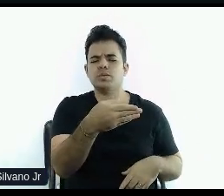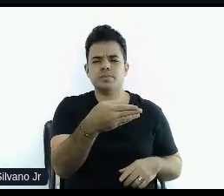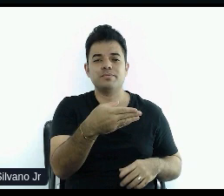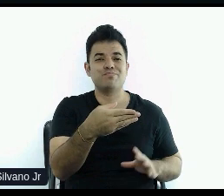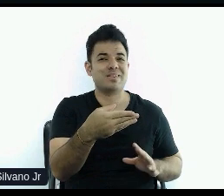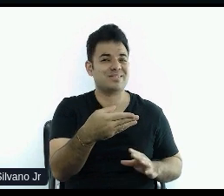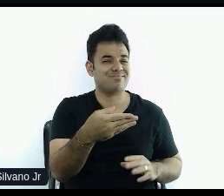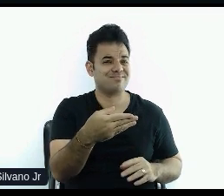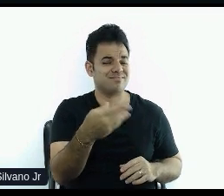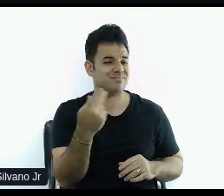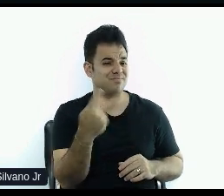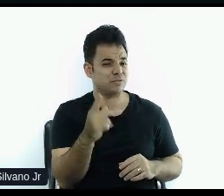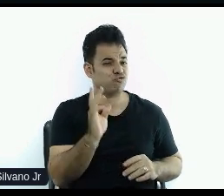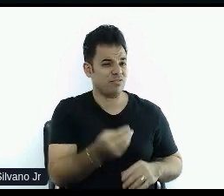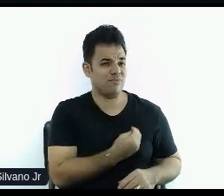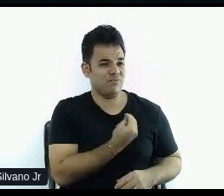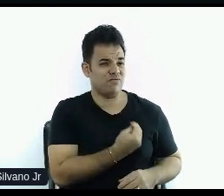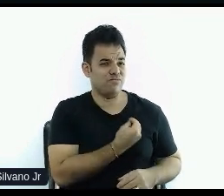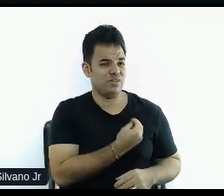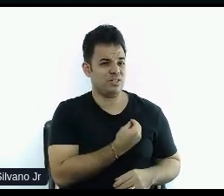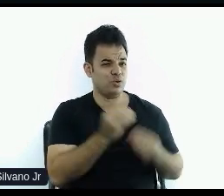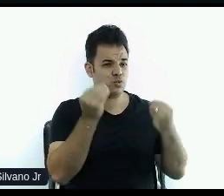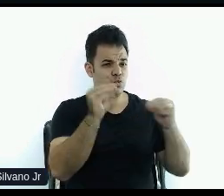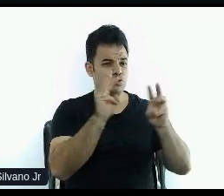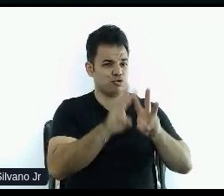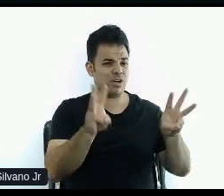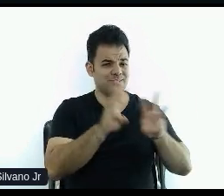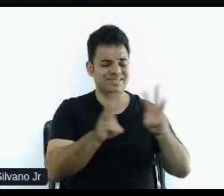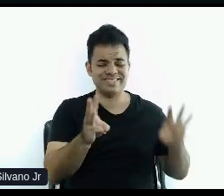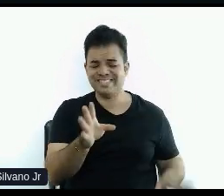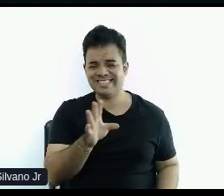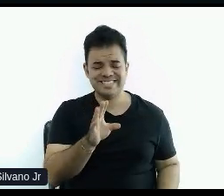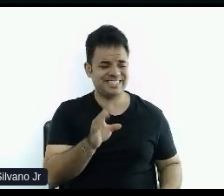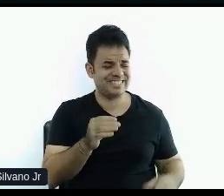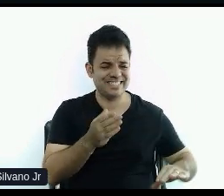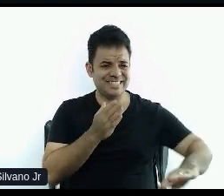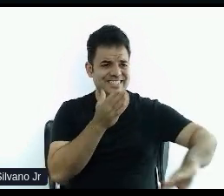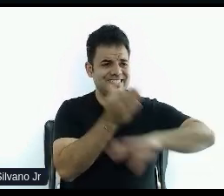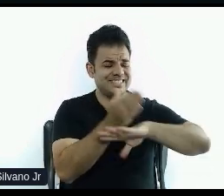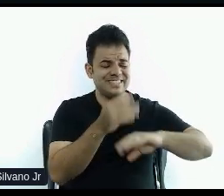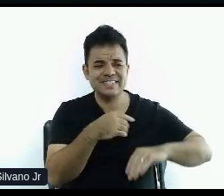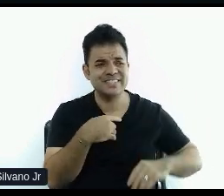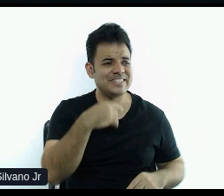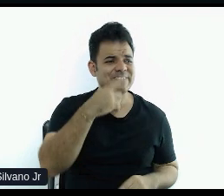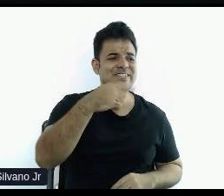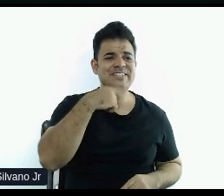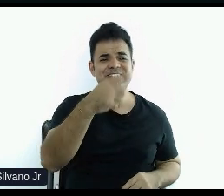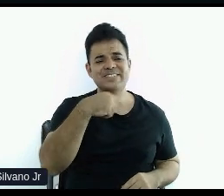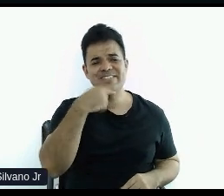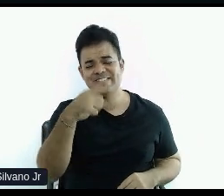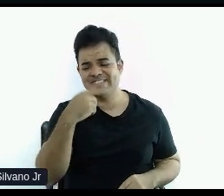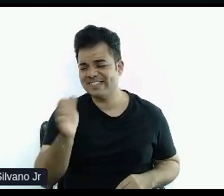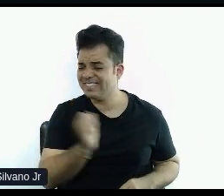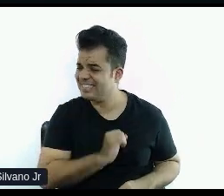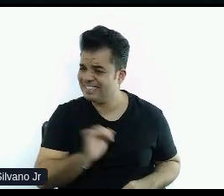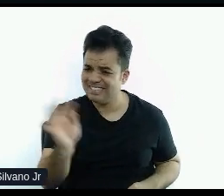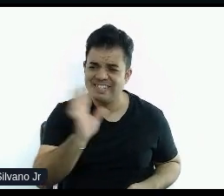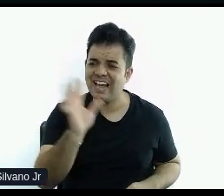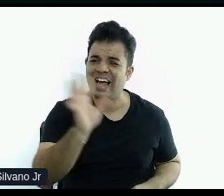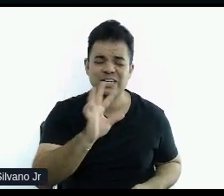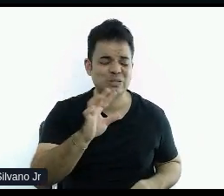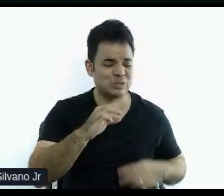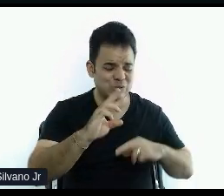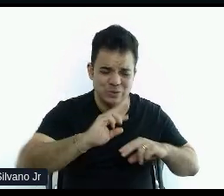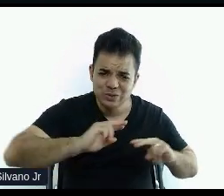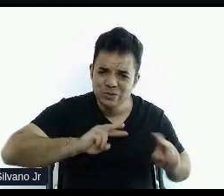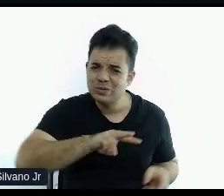aplicação ela já existe e eu não consigo, e vai ser custoso esse processo,